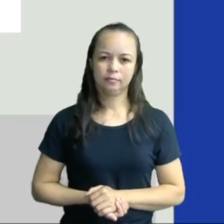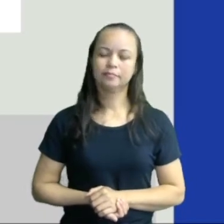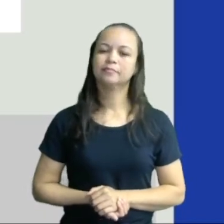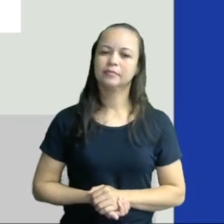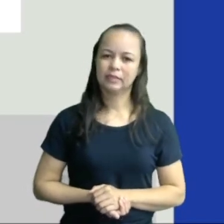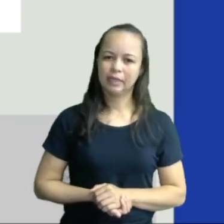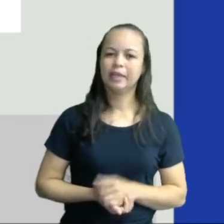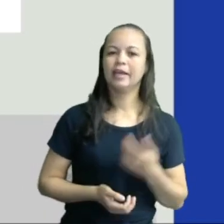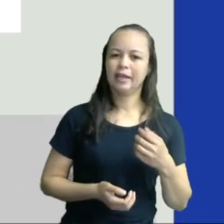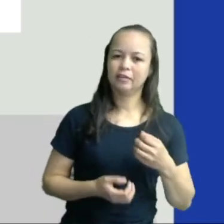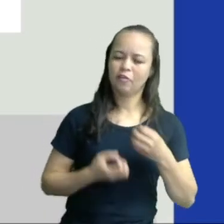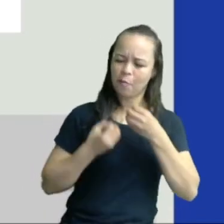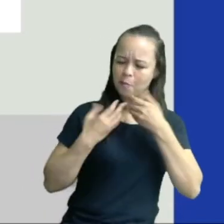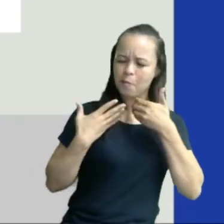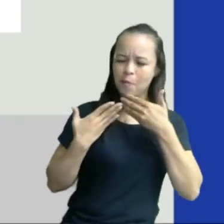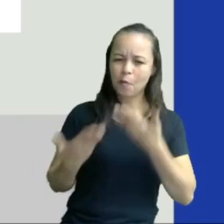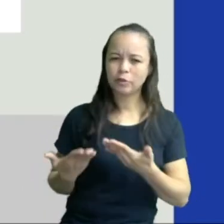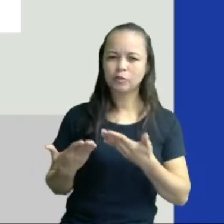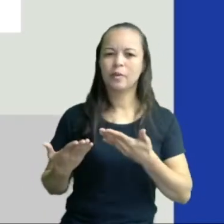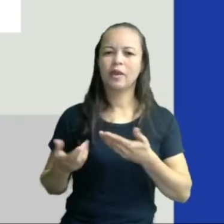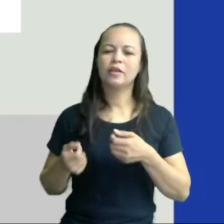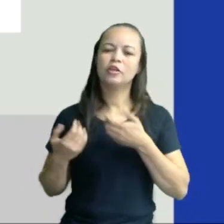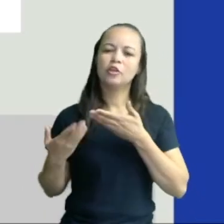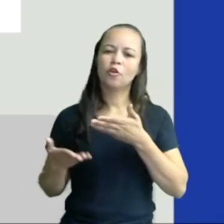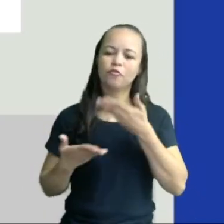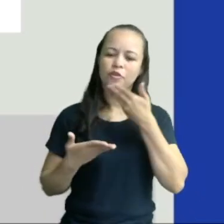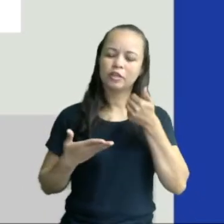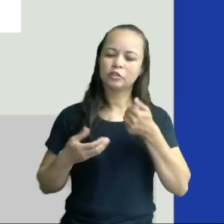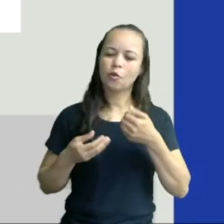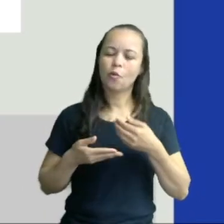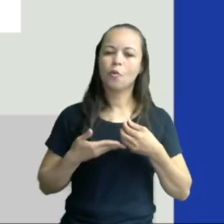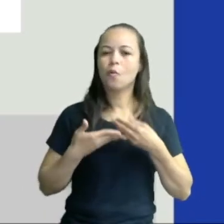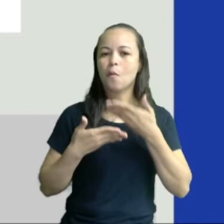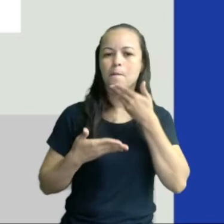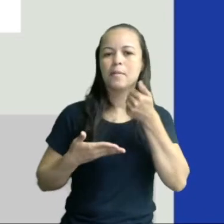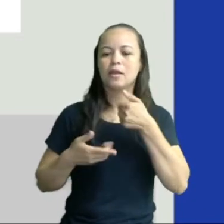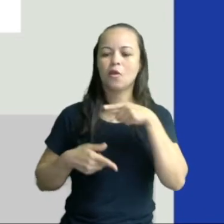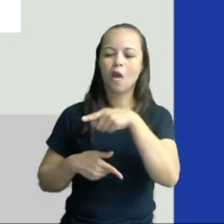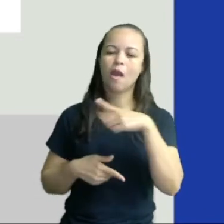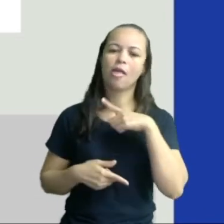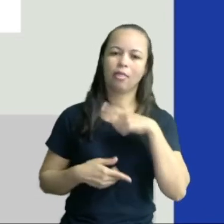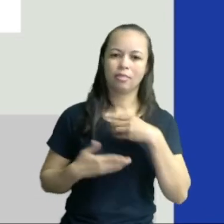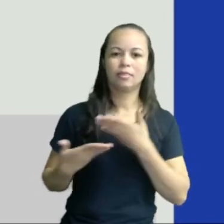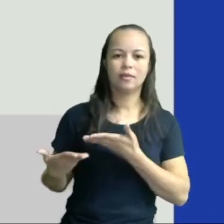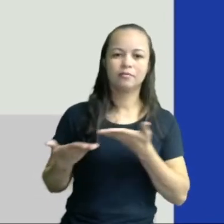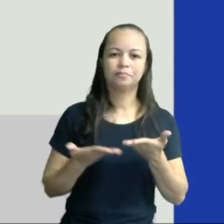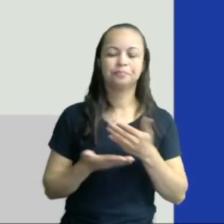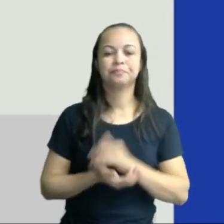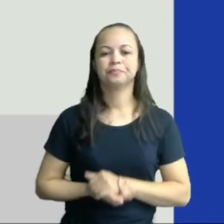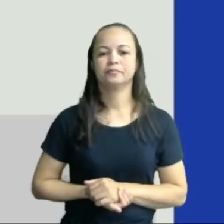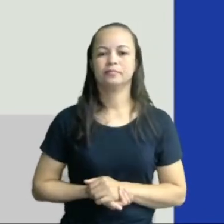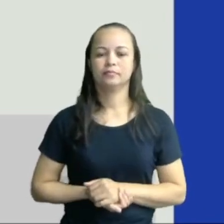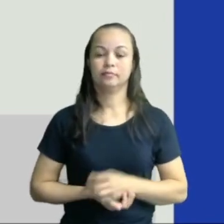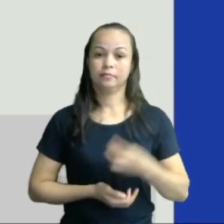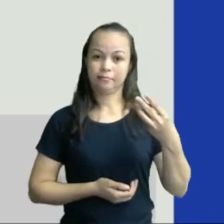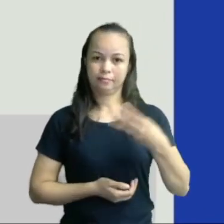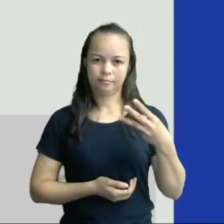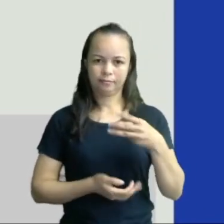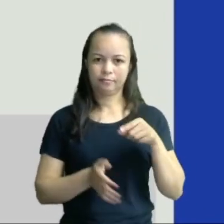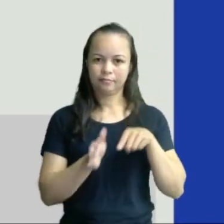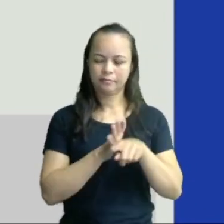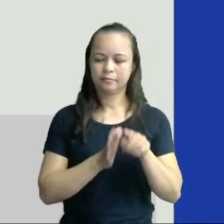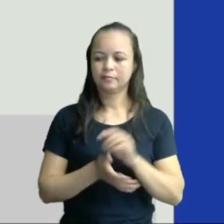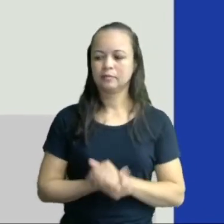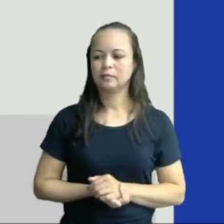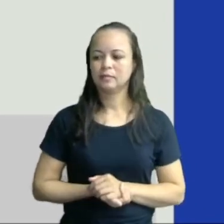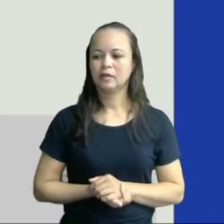ele tratou ele muito bem e ofereceu o melhor que ele tinha. Vamos para a pergunta 3. Como vive